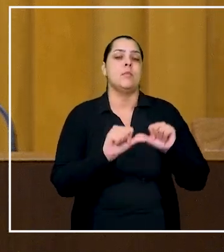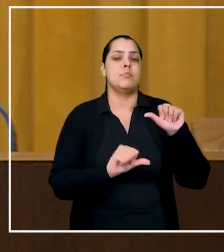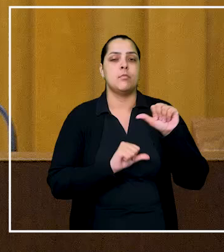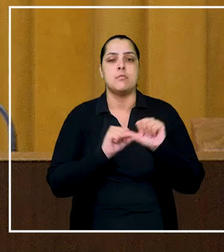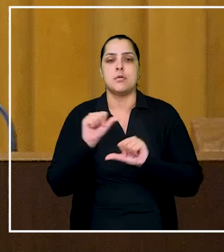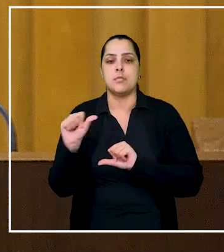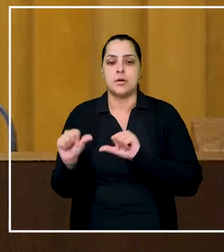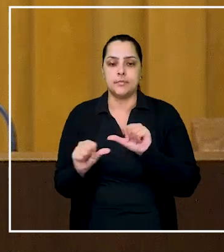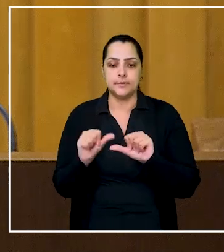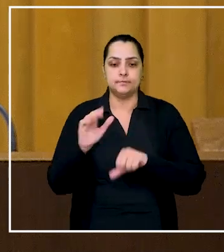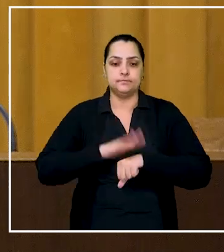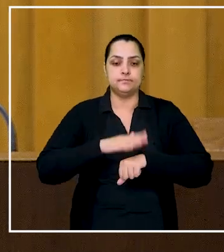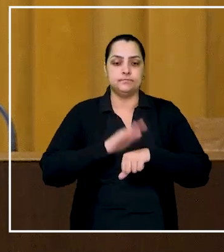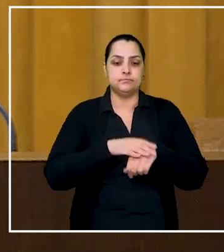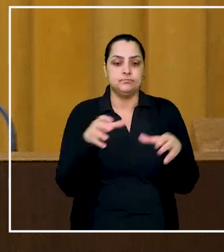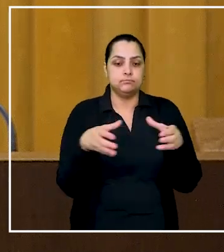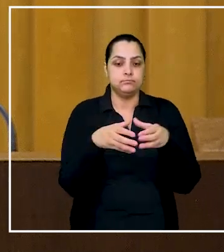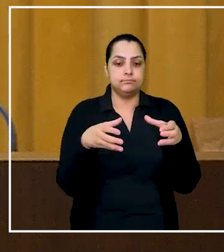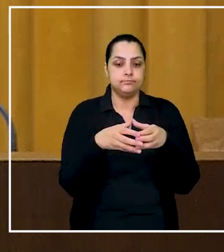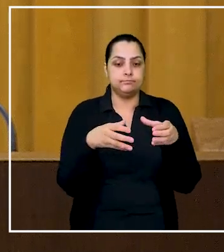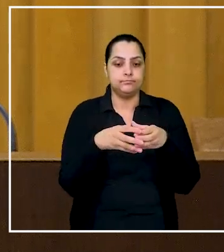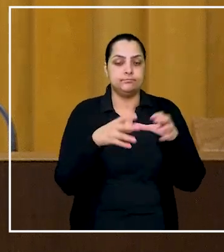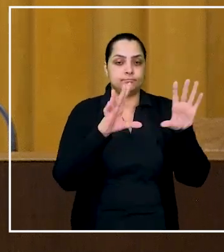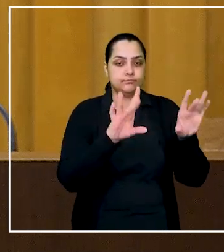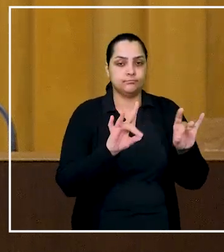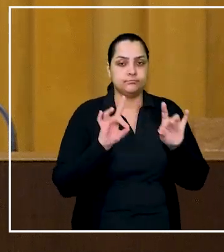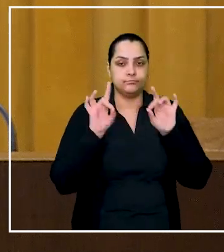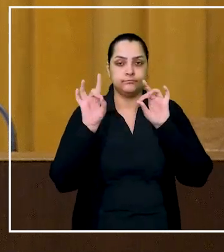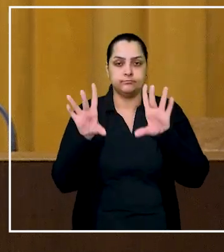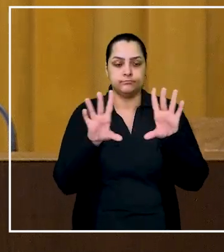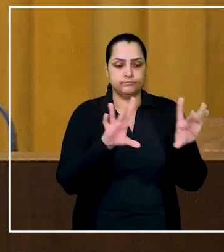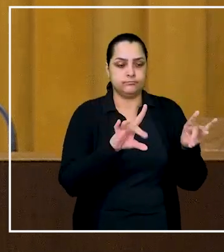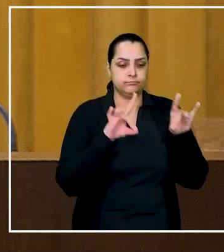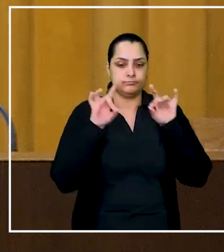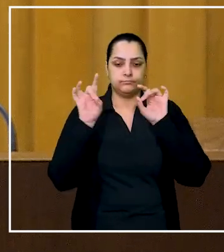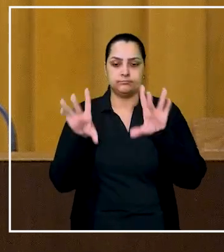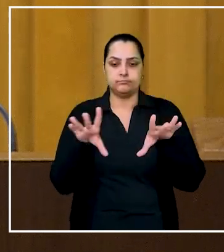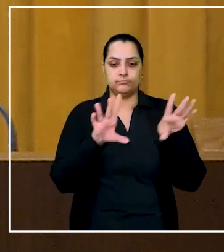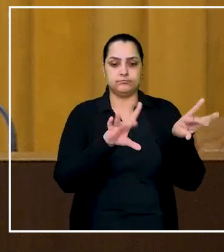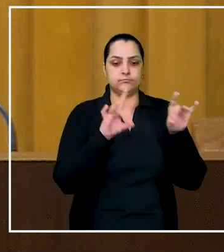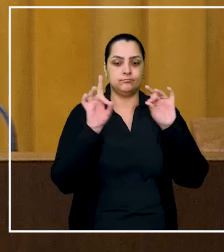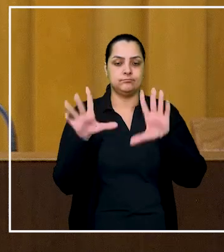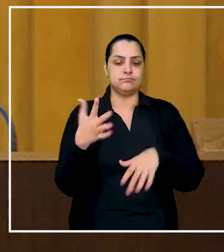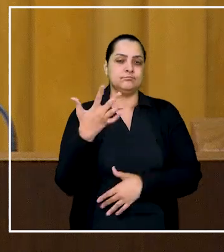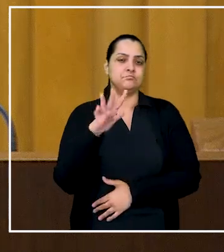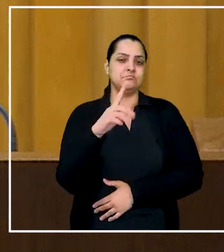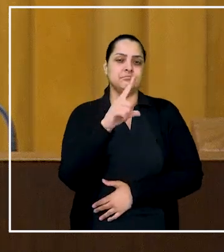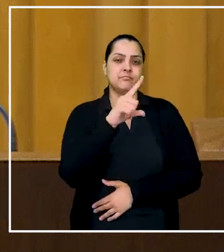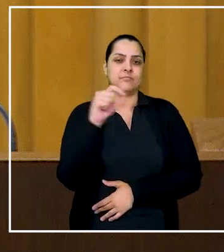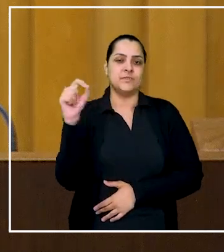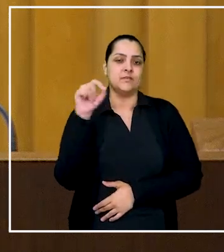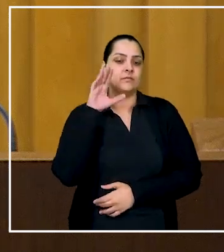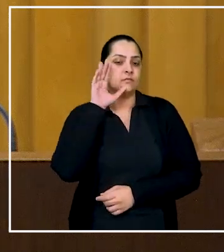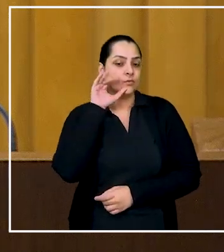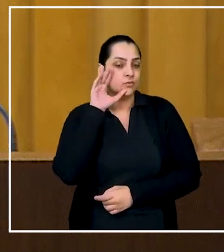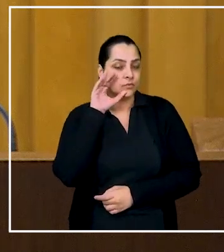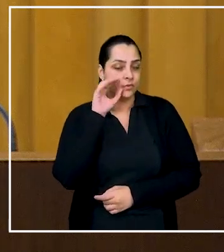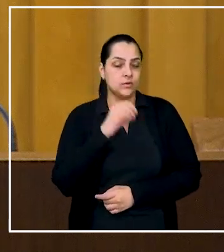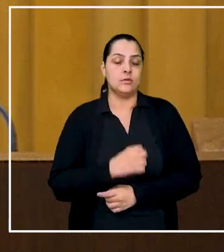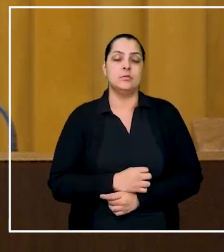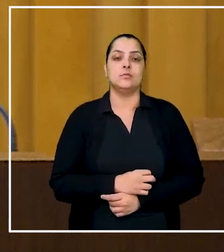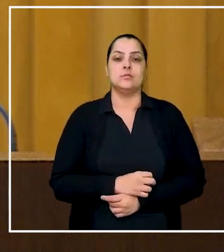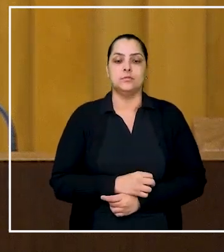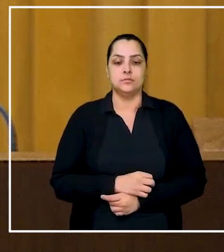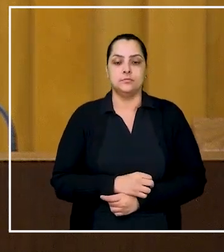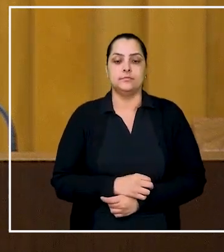passavam por uma equipe de reindexação de peças, com a participação de aproximadamente 100 servidores